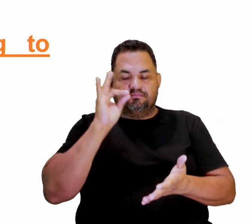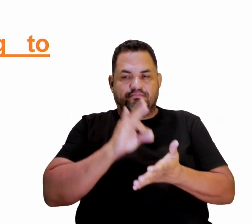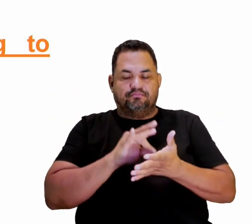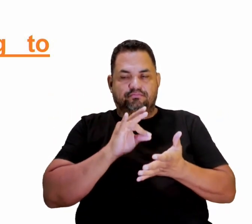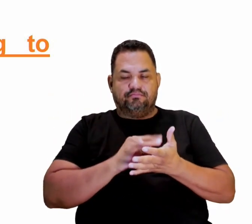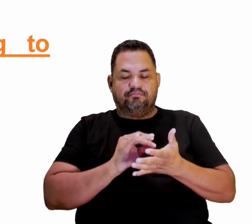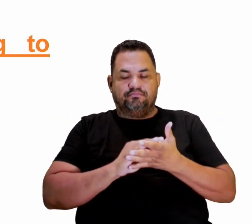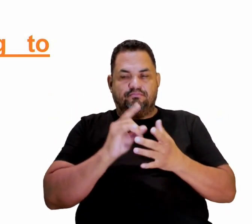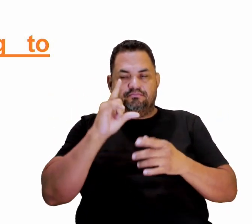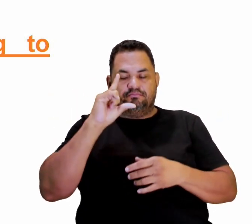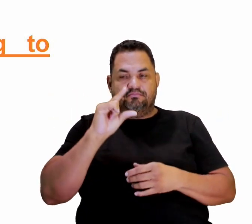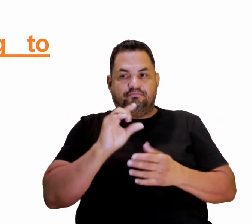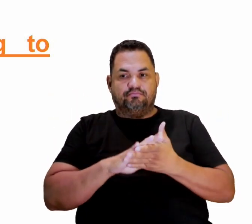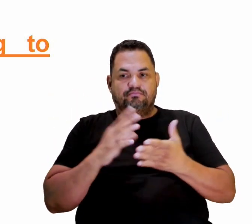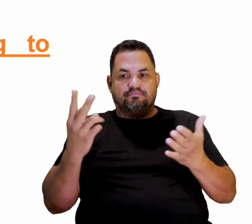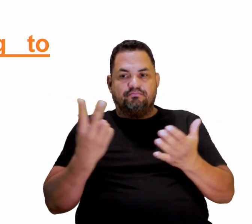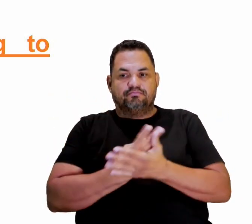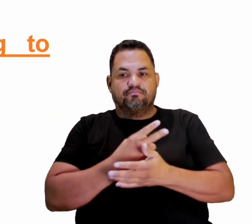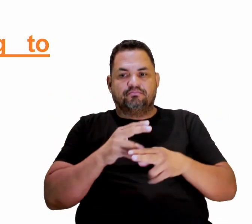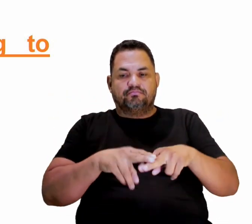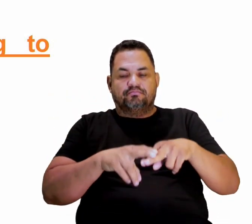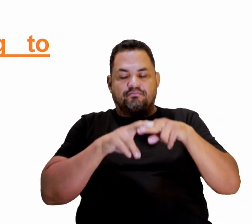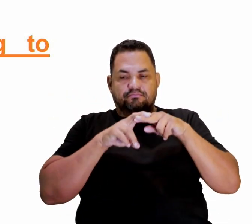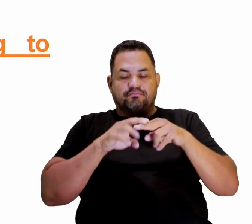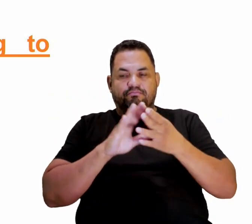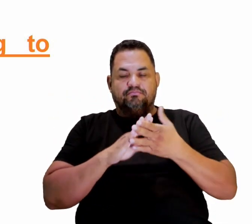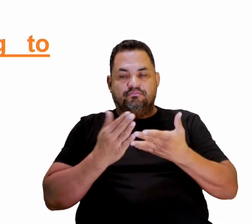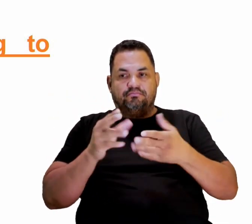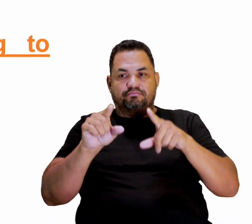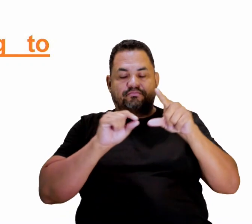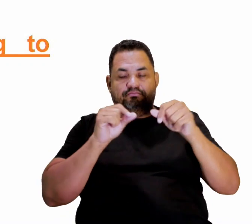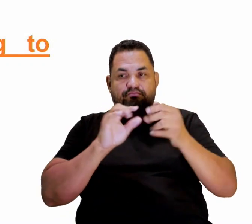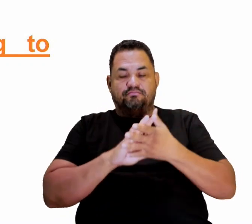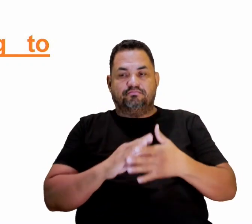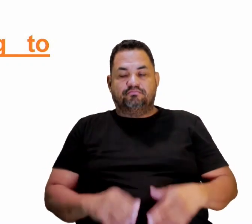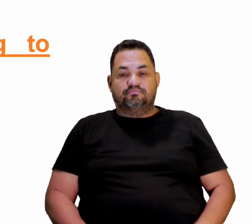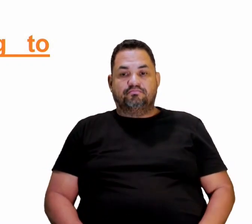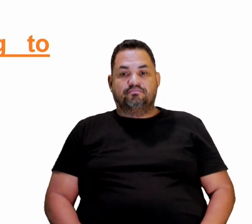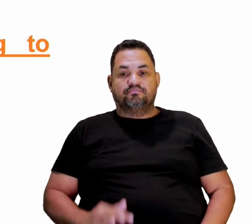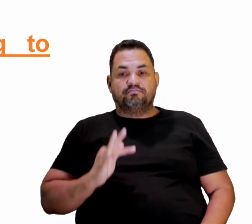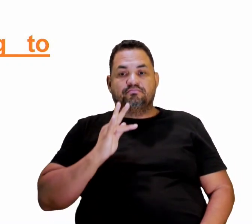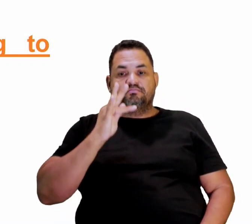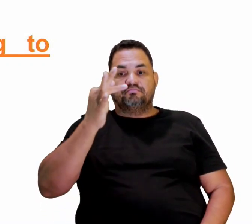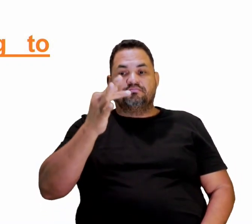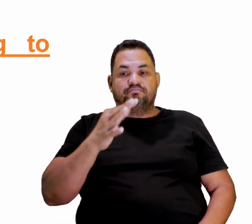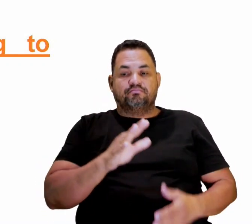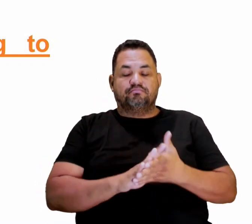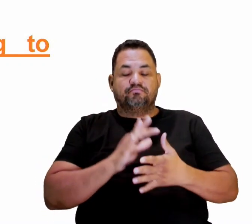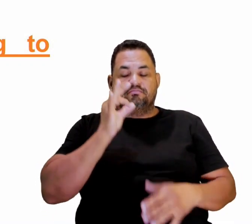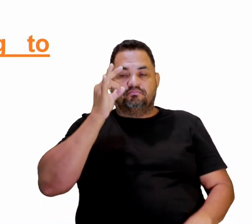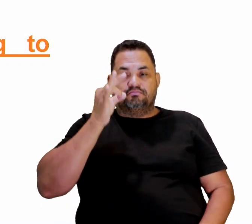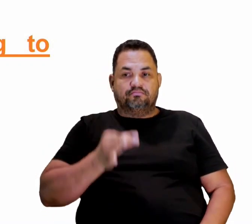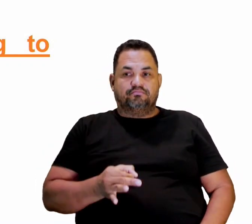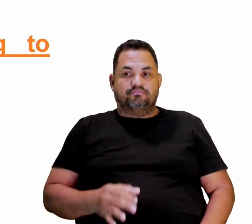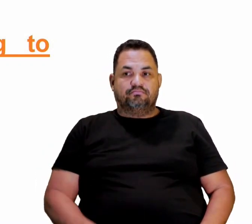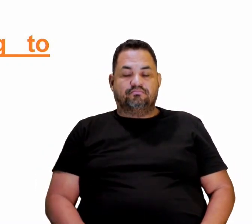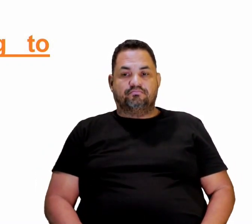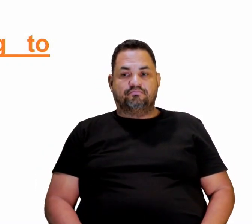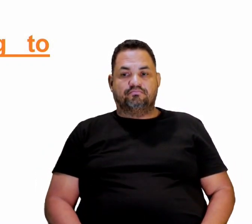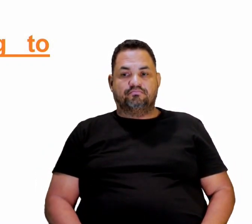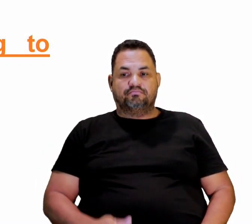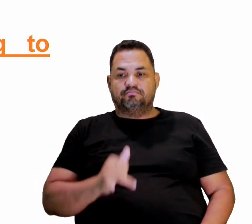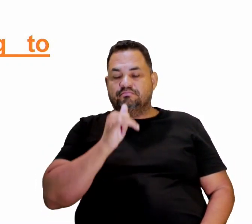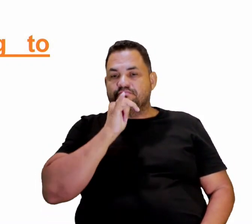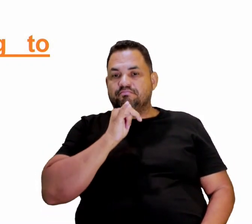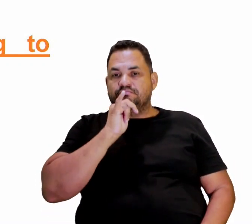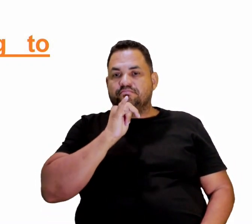bem pequena de acontecer por isso que Eu opto por usar algo antes que é um futuro mais certo é só